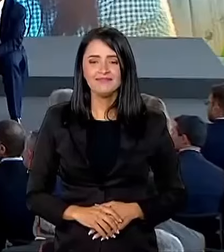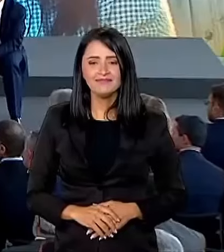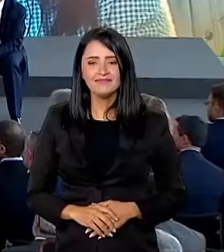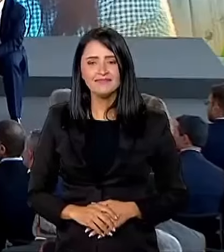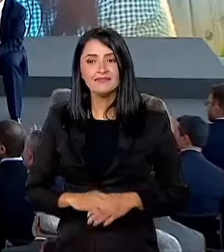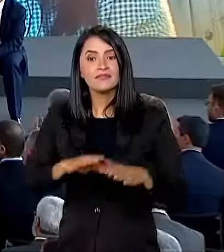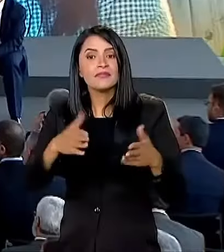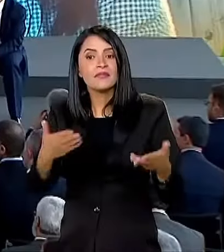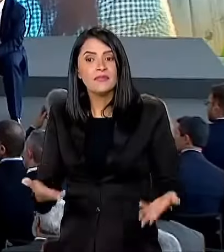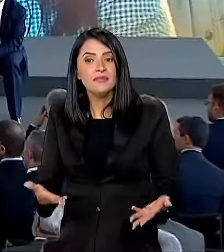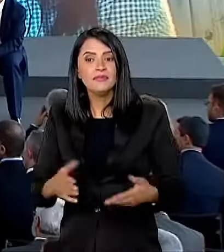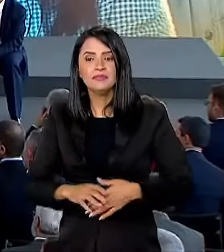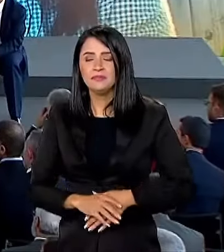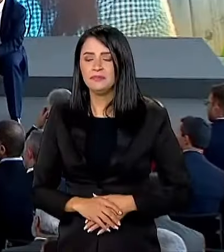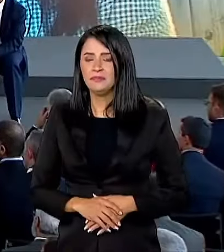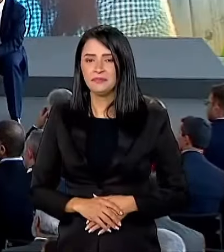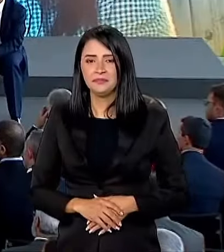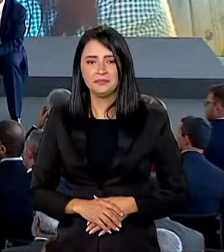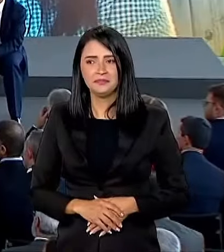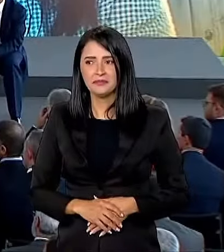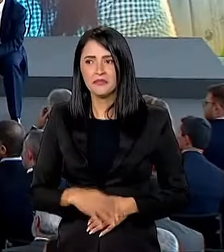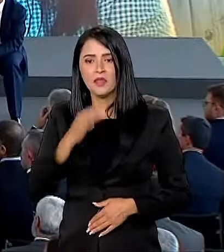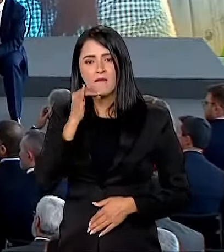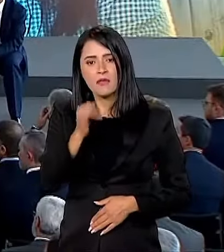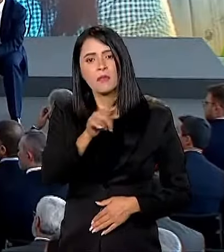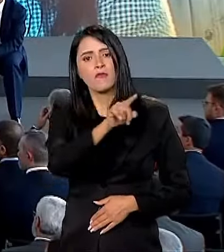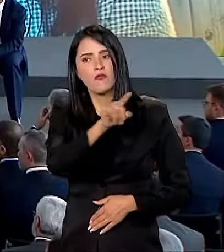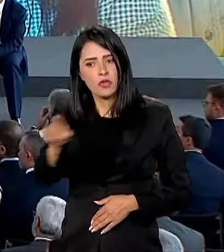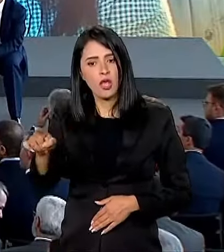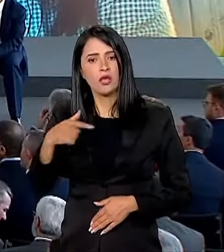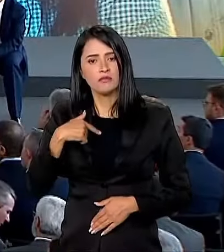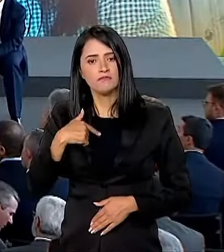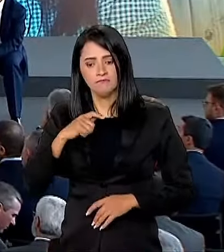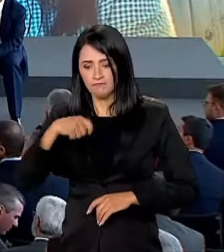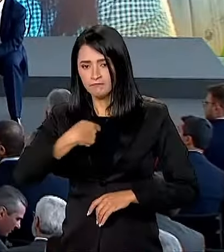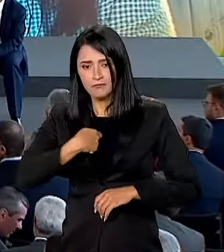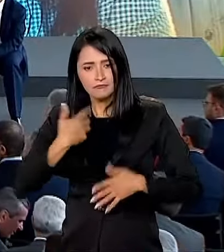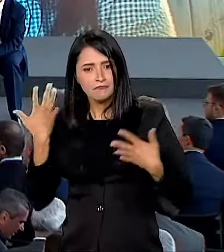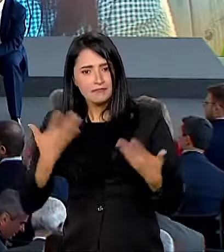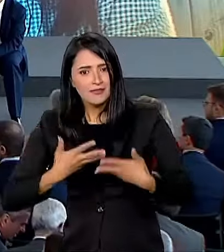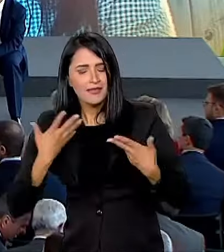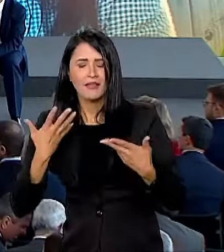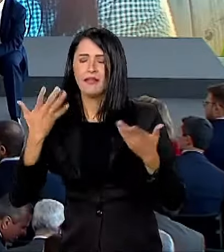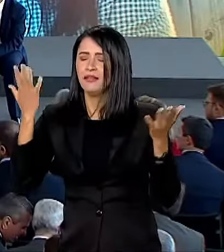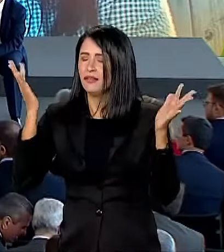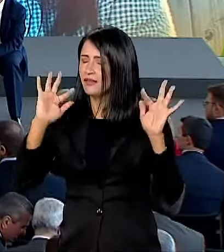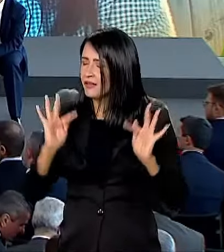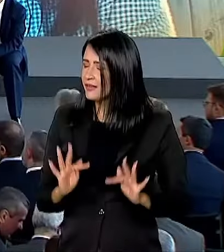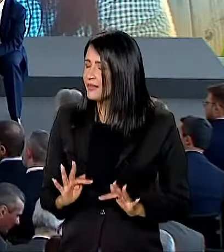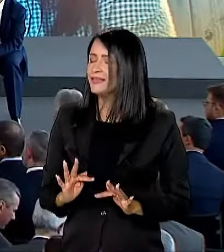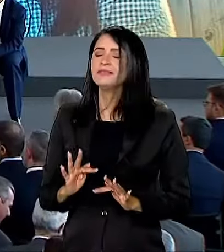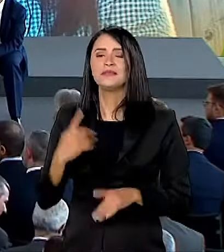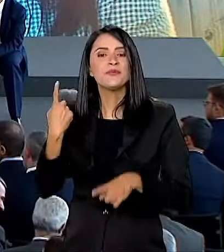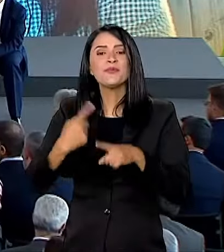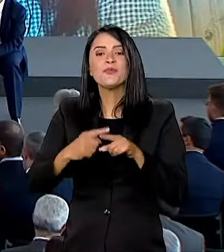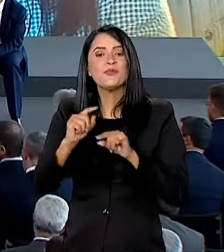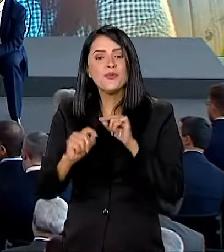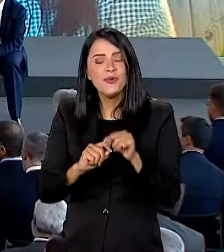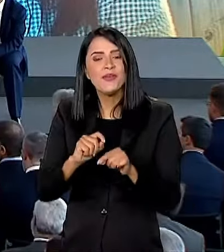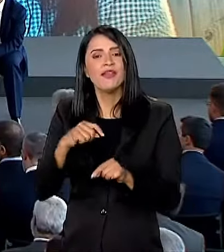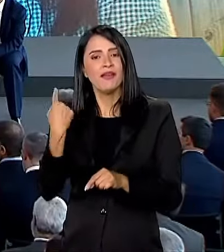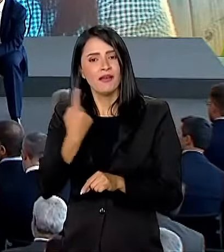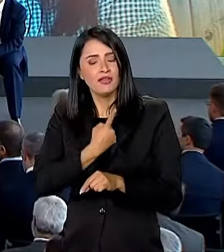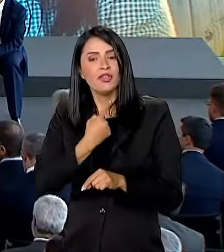Então, eu quero dizer para vocês que a minha alegria é muito grande pelo fato de que nós